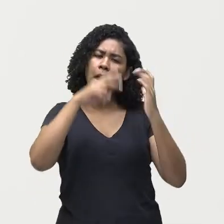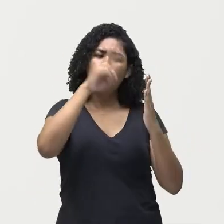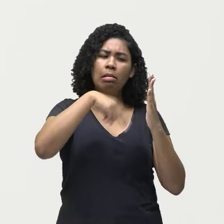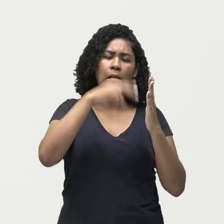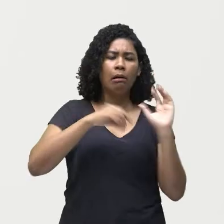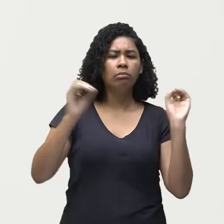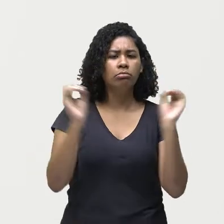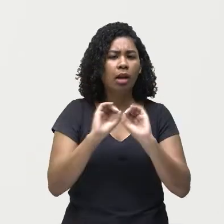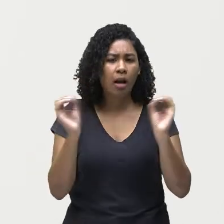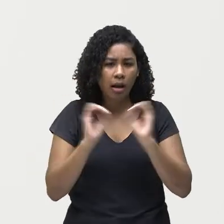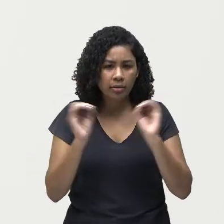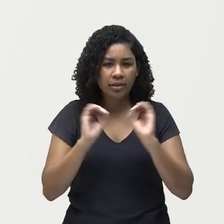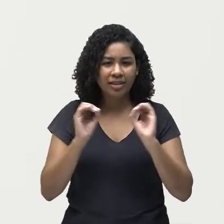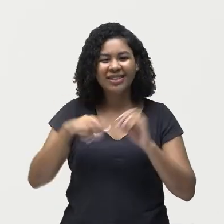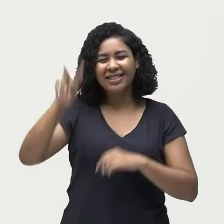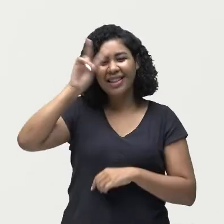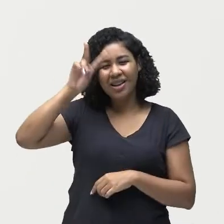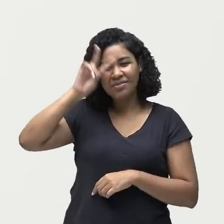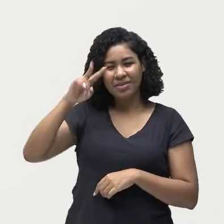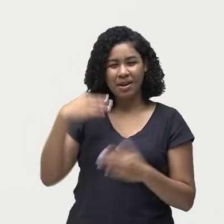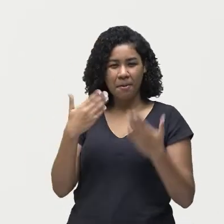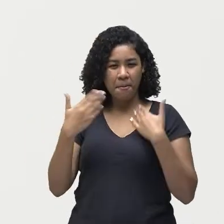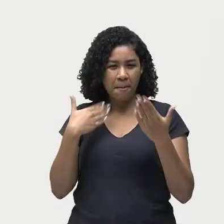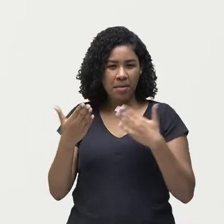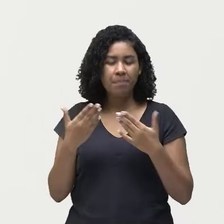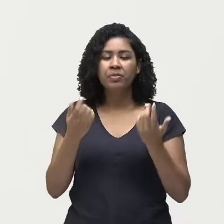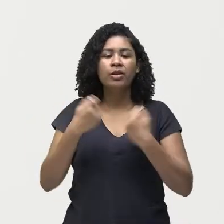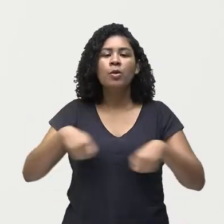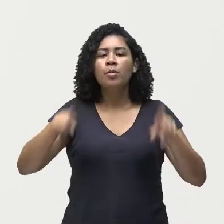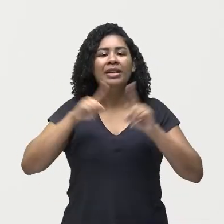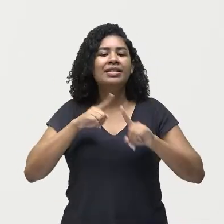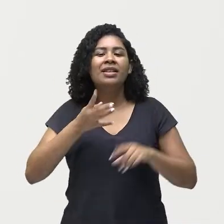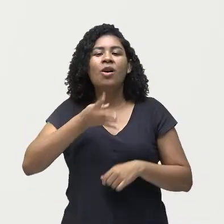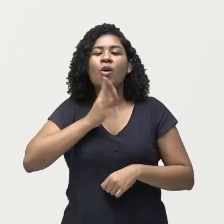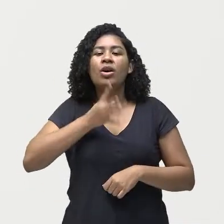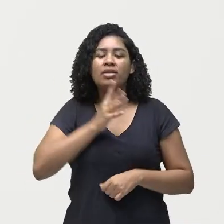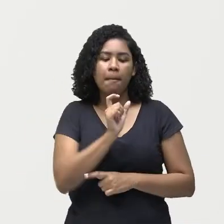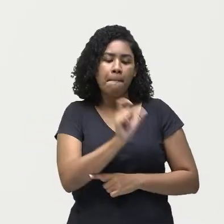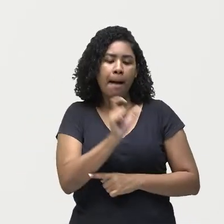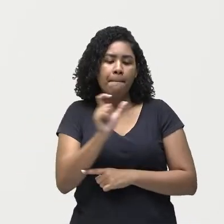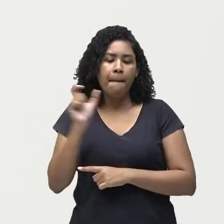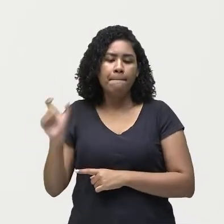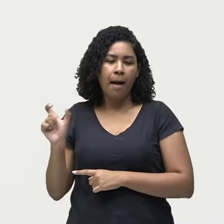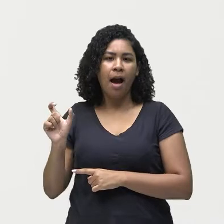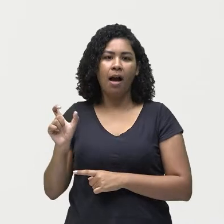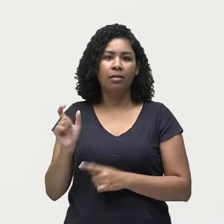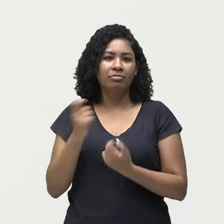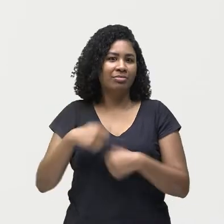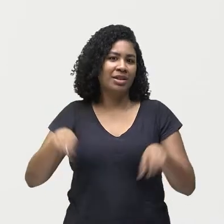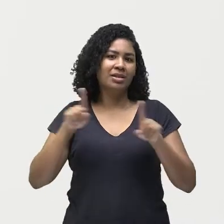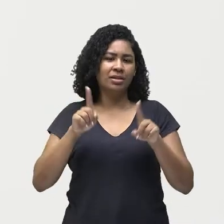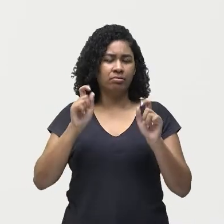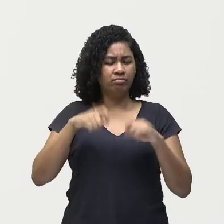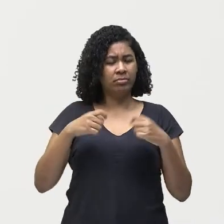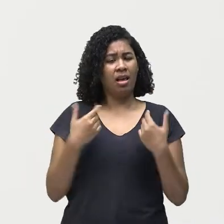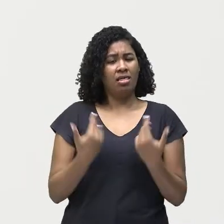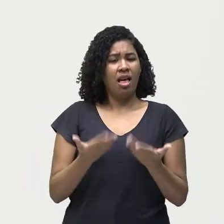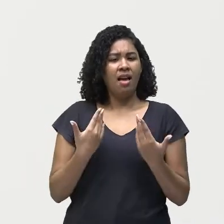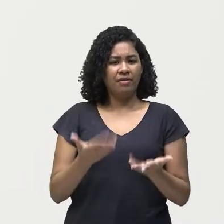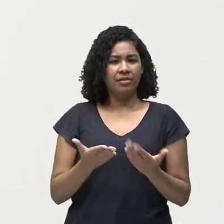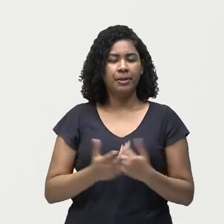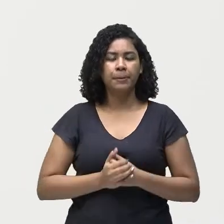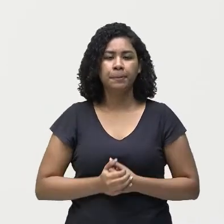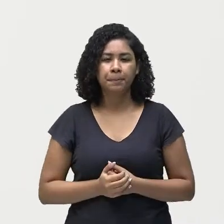aquilo que a gente conversou, né? Não precisa saber palavra por palavra. A leitura fica bem mais leve,